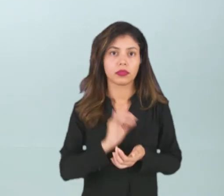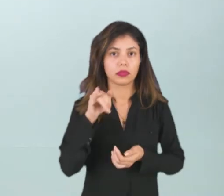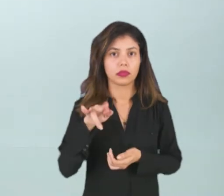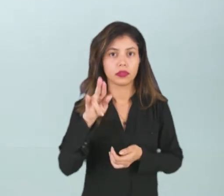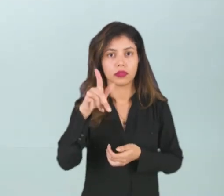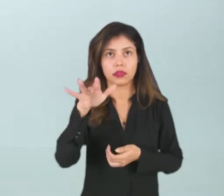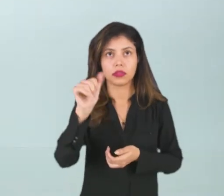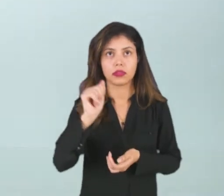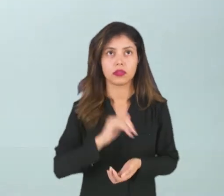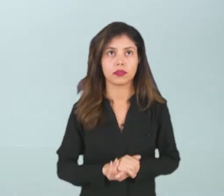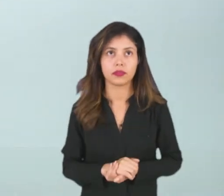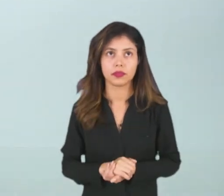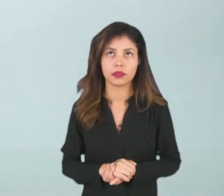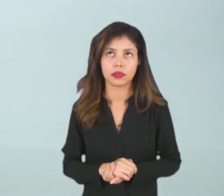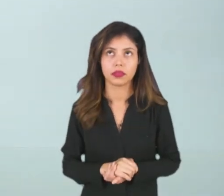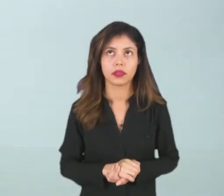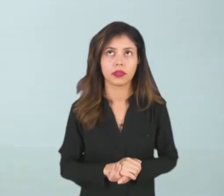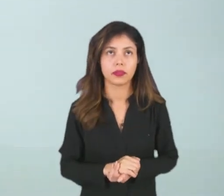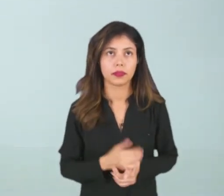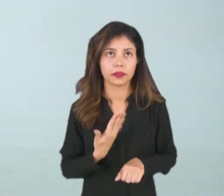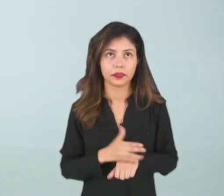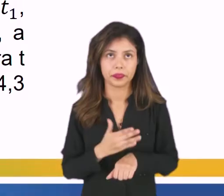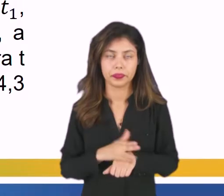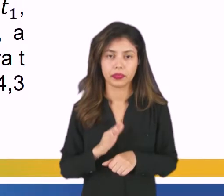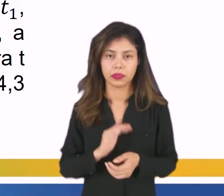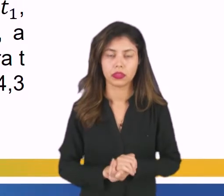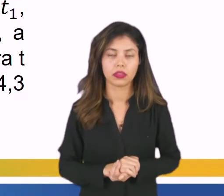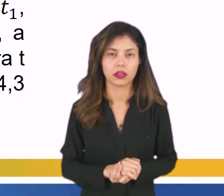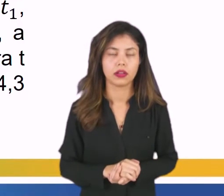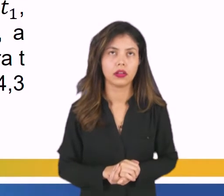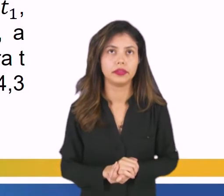inequação. Vamos lá mais exercitando.